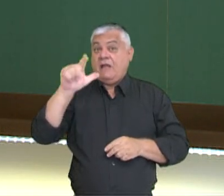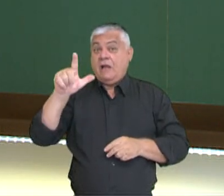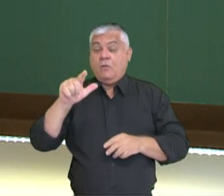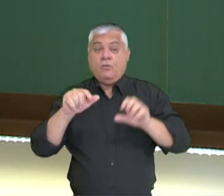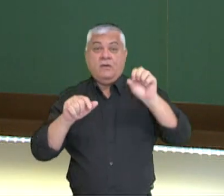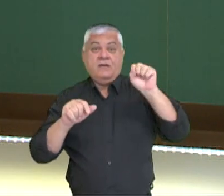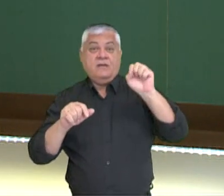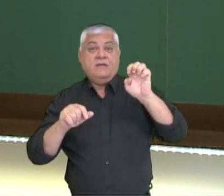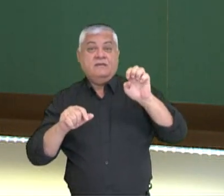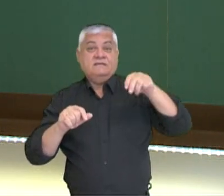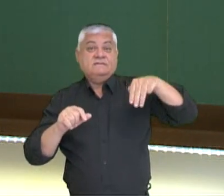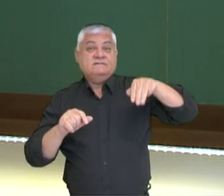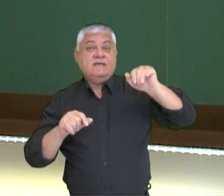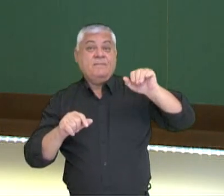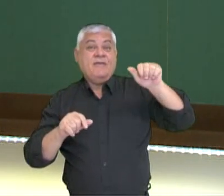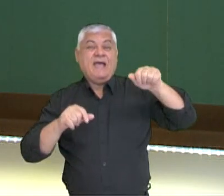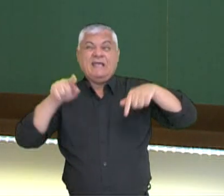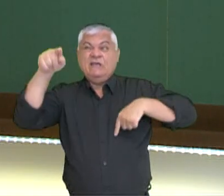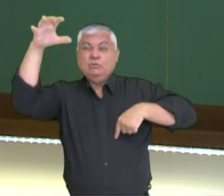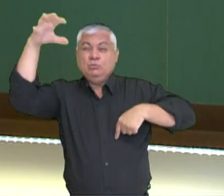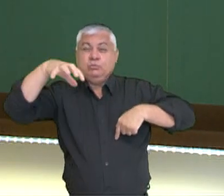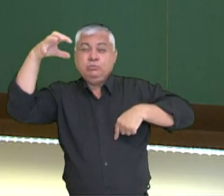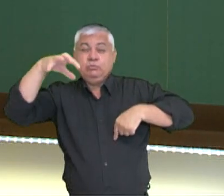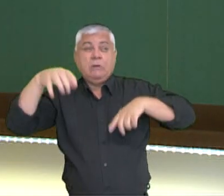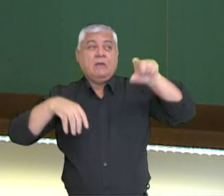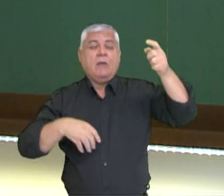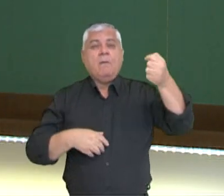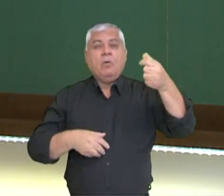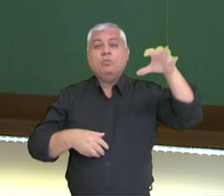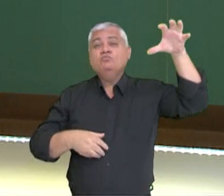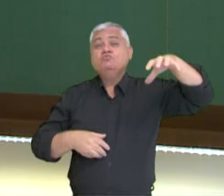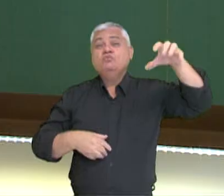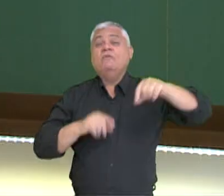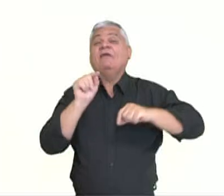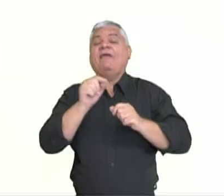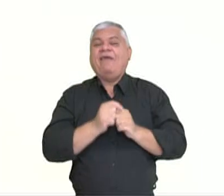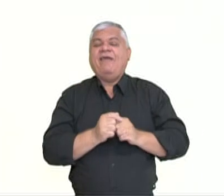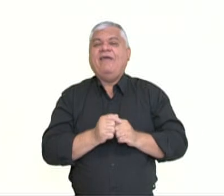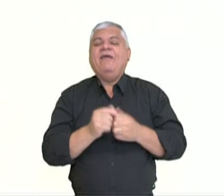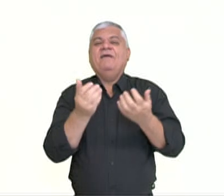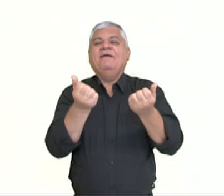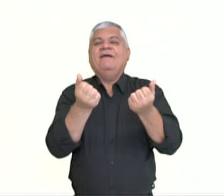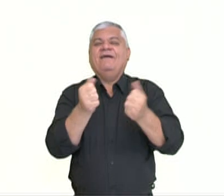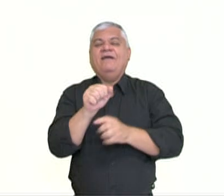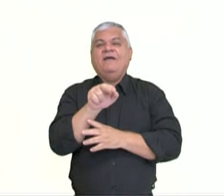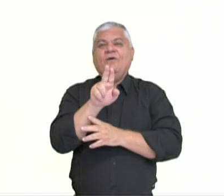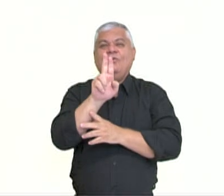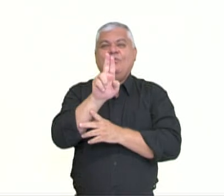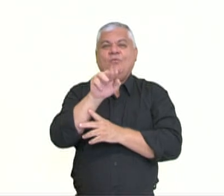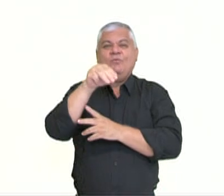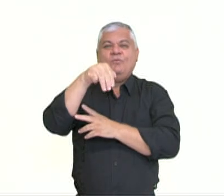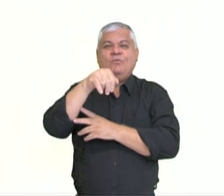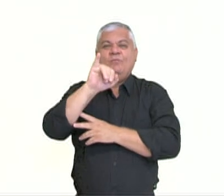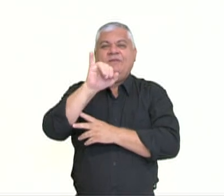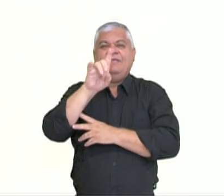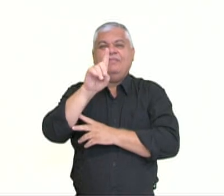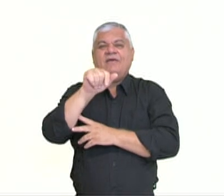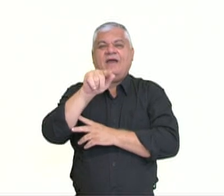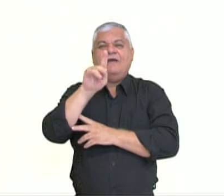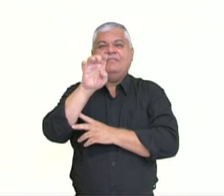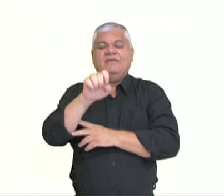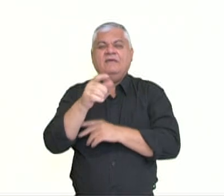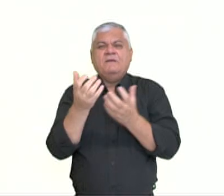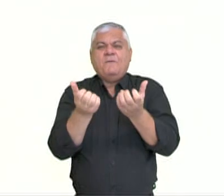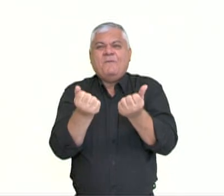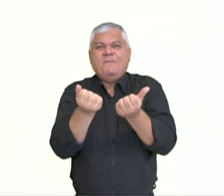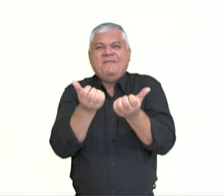mais chuvoso e outro menos chuvoso, é a quantidade de umidade que nós temos em uma região e outra. Uma